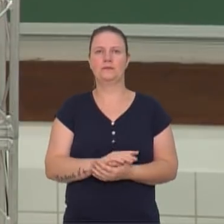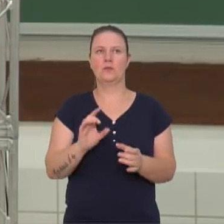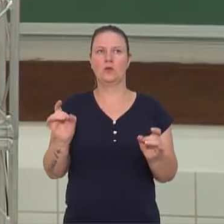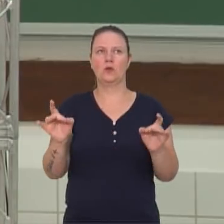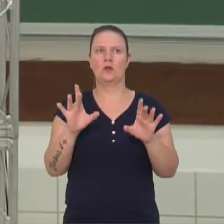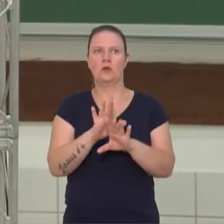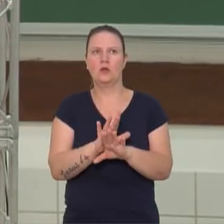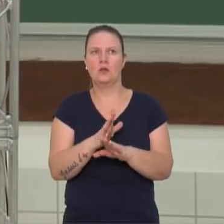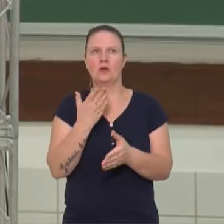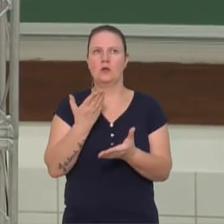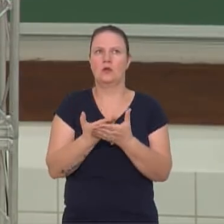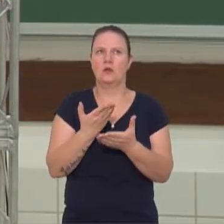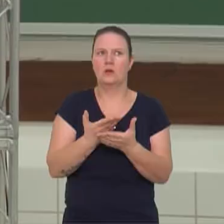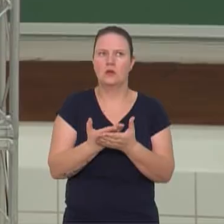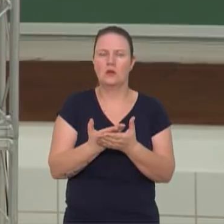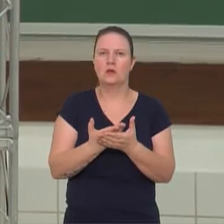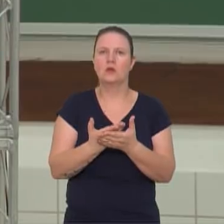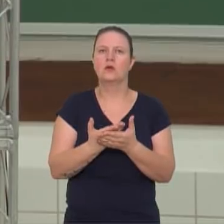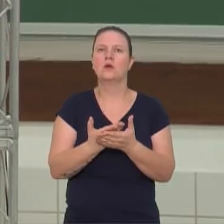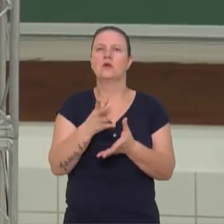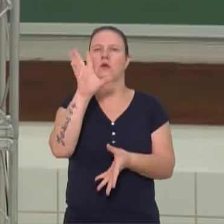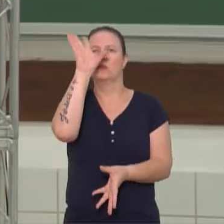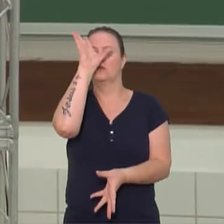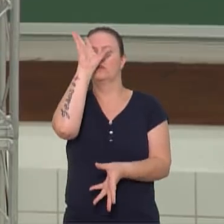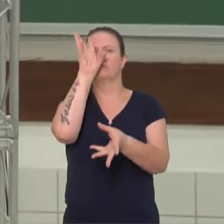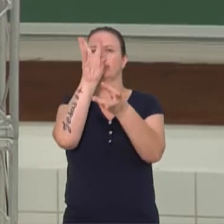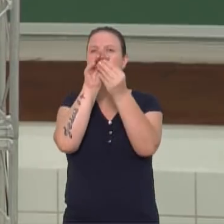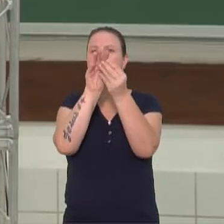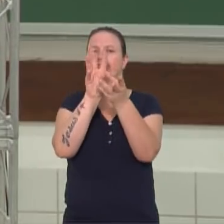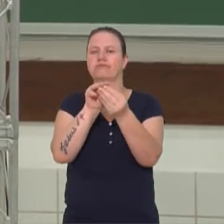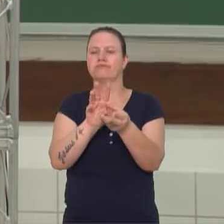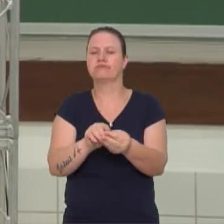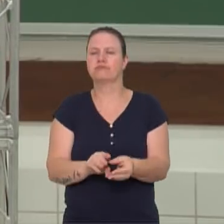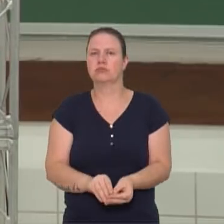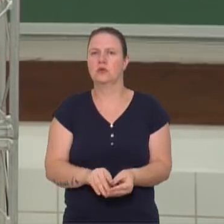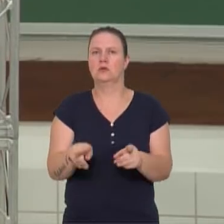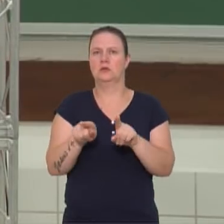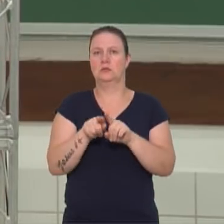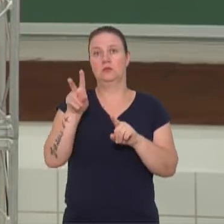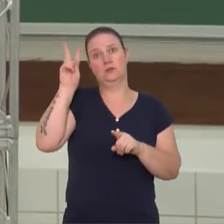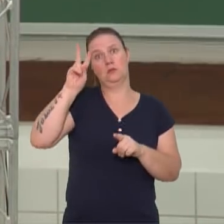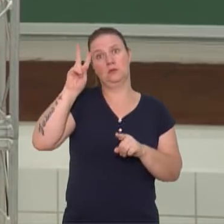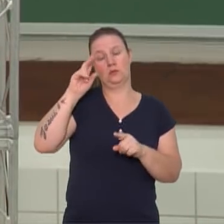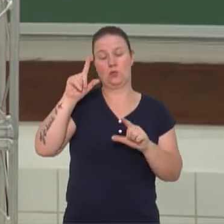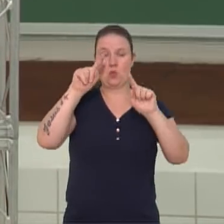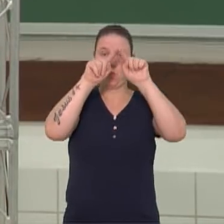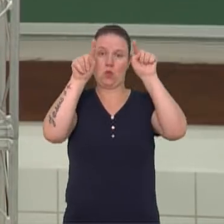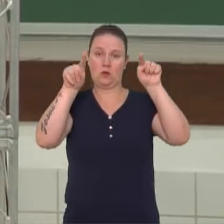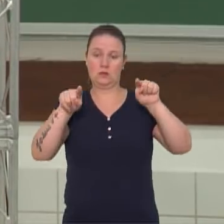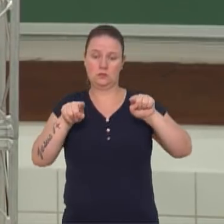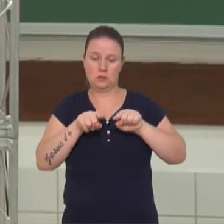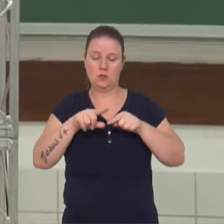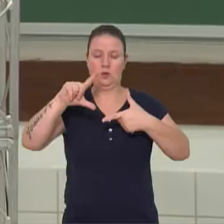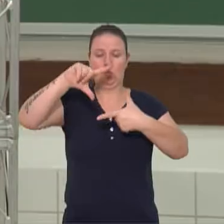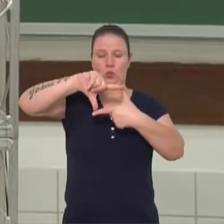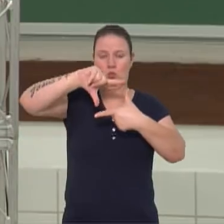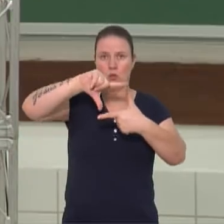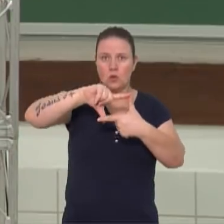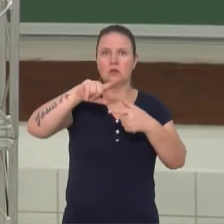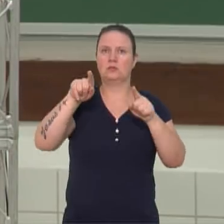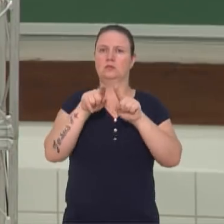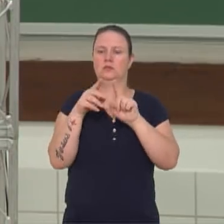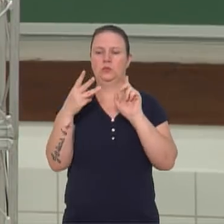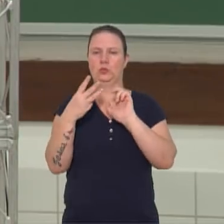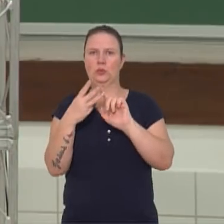encerra a aula de hoje, revendo algumas formas geométricas. O que a gente viu? Quadrado, retângulo e hexágono,